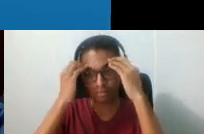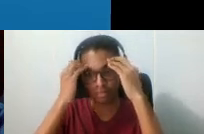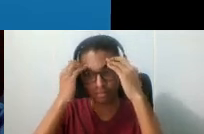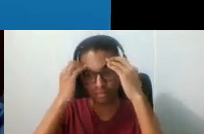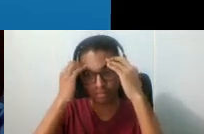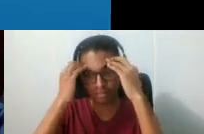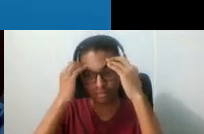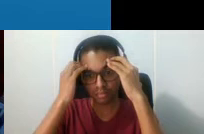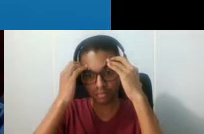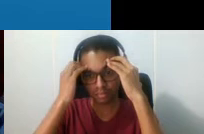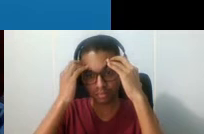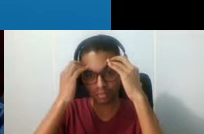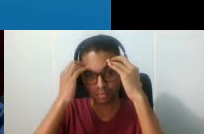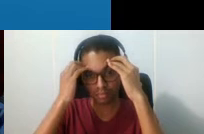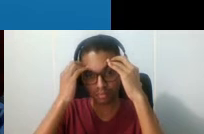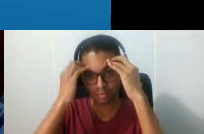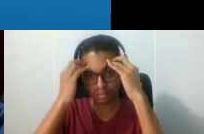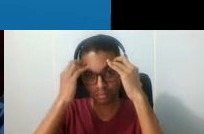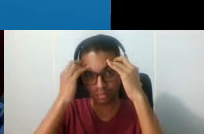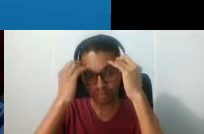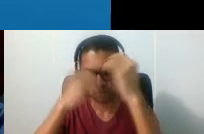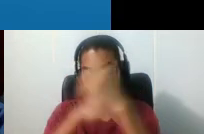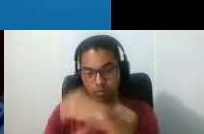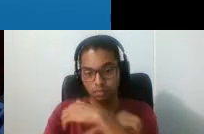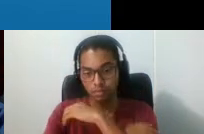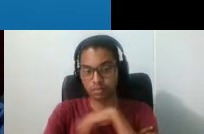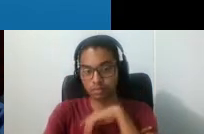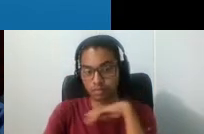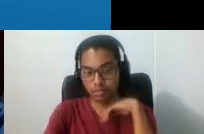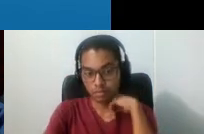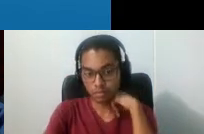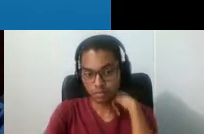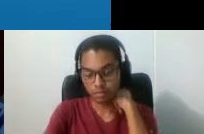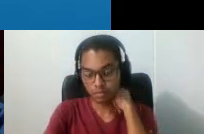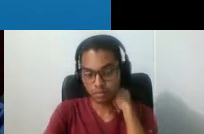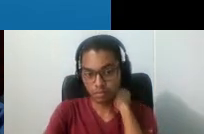elástica, eu retiro o esforço e ele não volta mais do jeito que era.